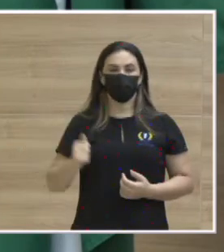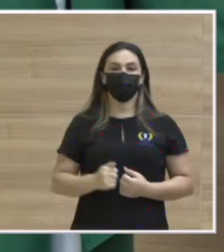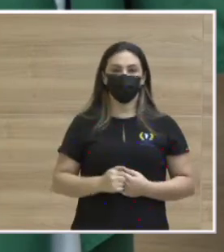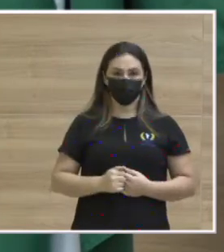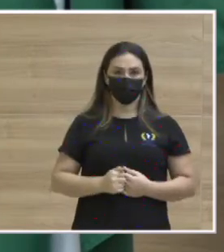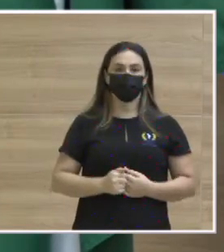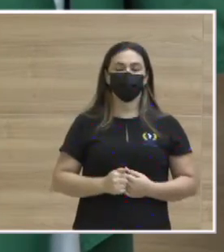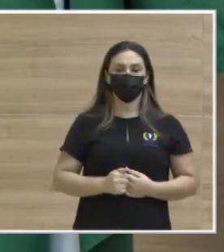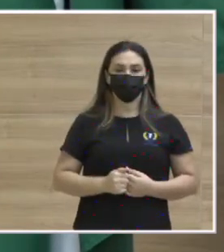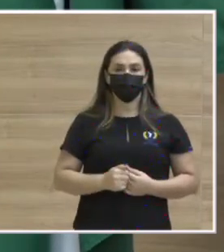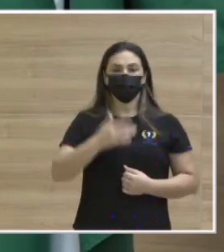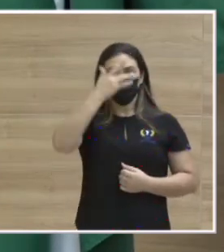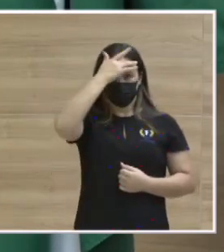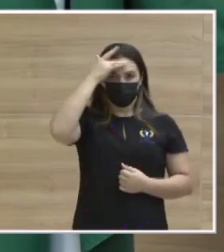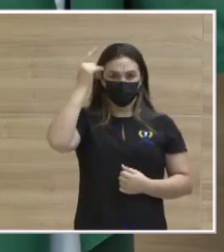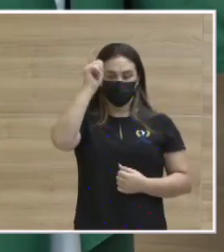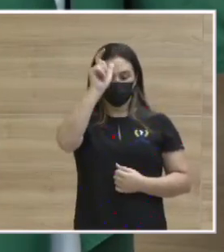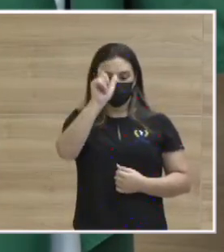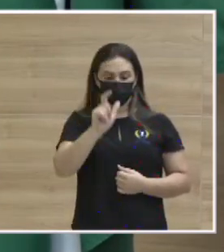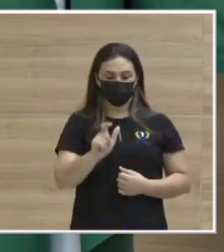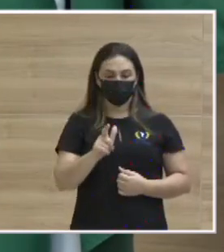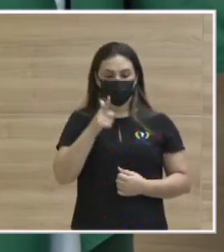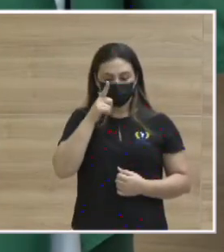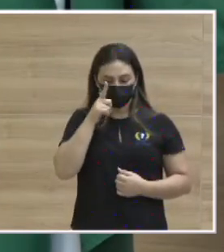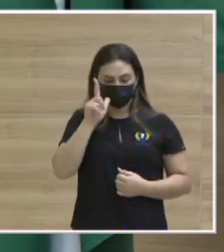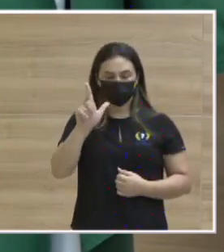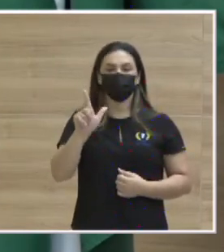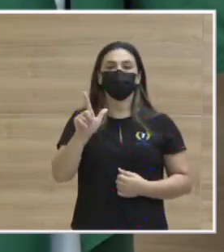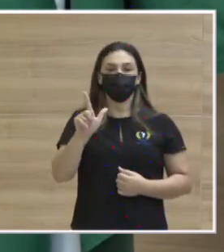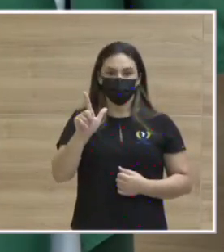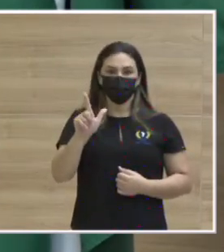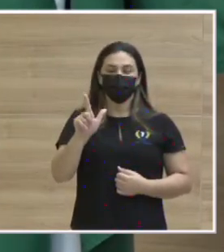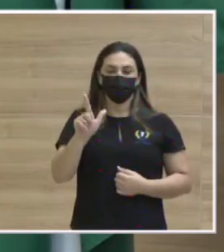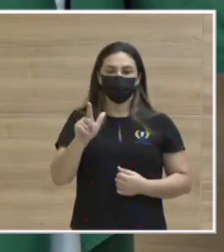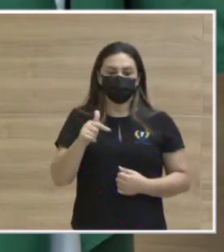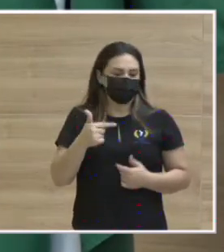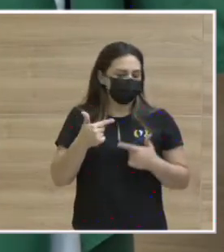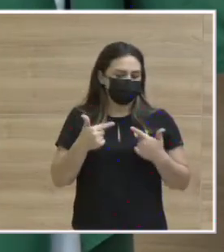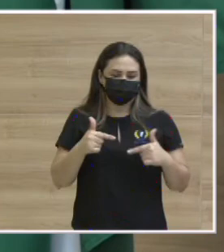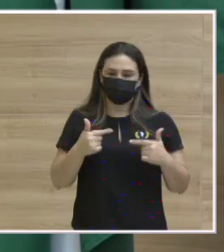momento. Para algumas pessoas, quando elas ganham alguma coisa, deixa de ter valor.